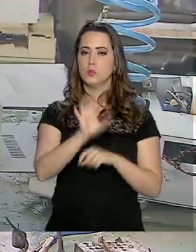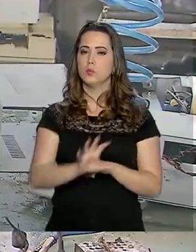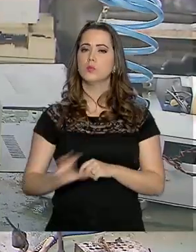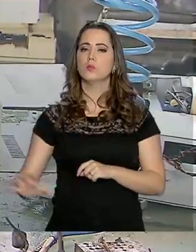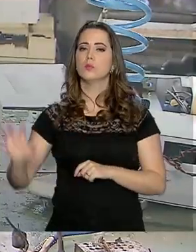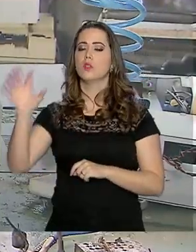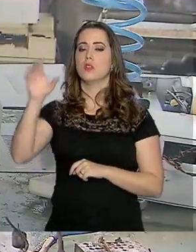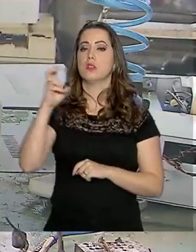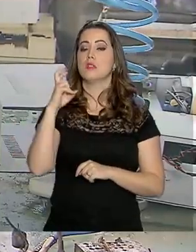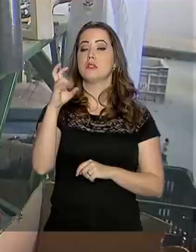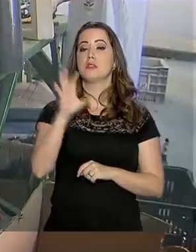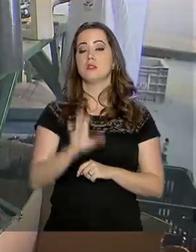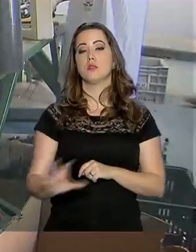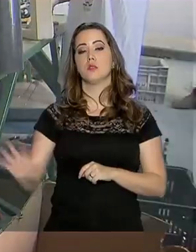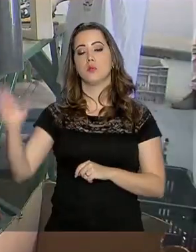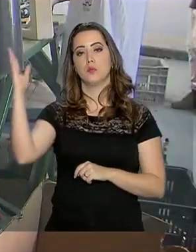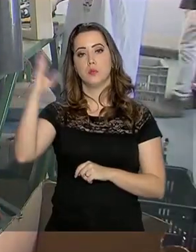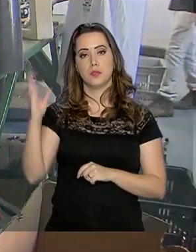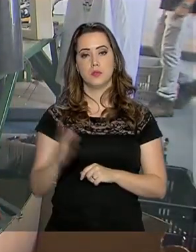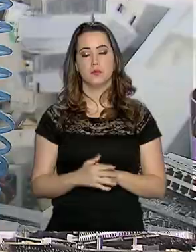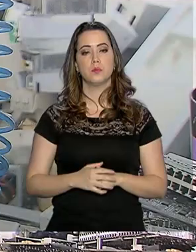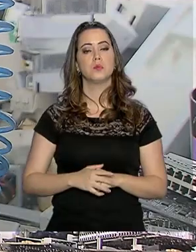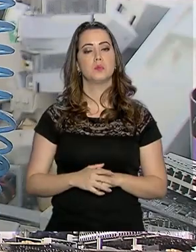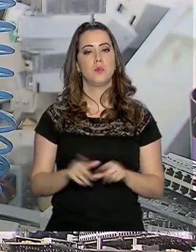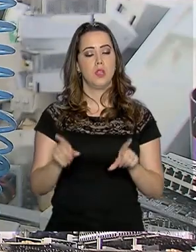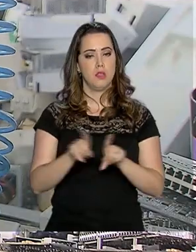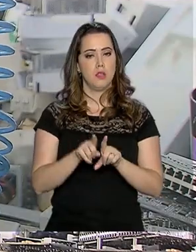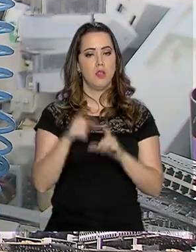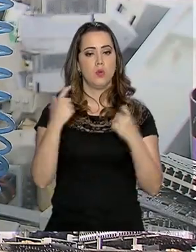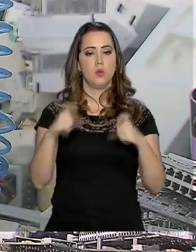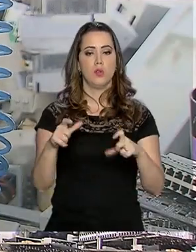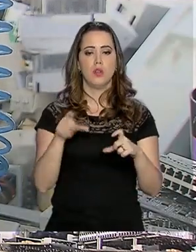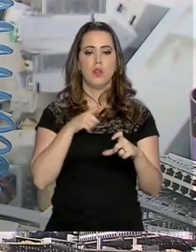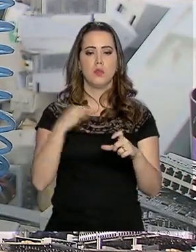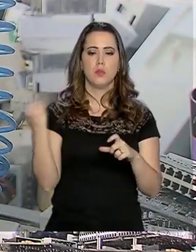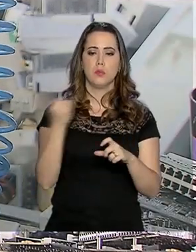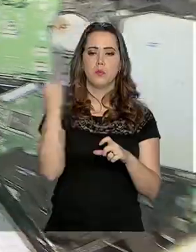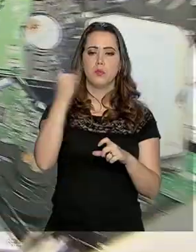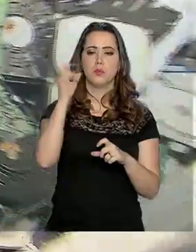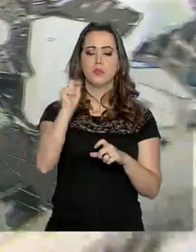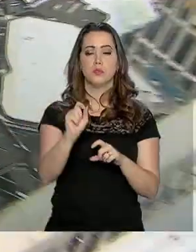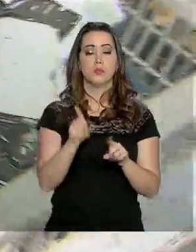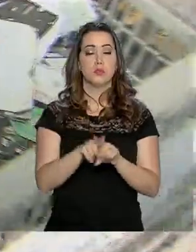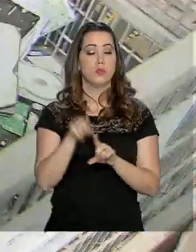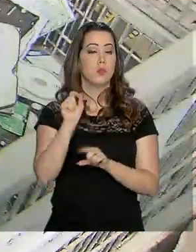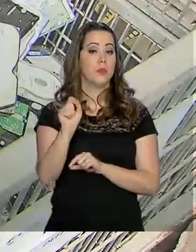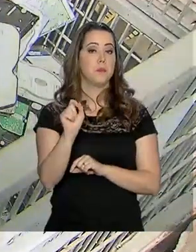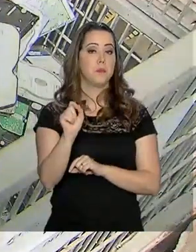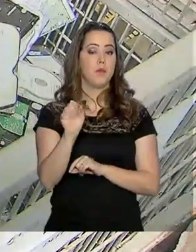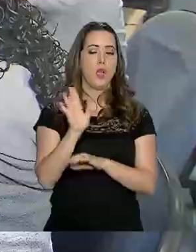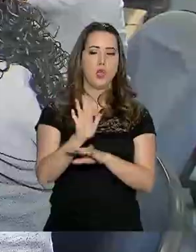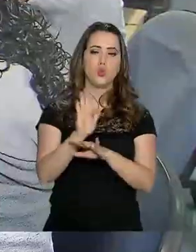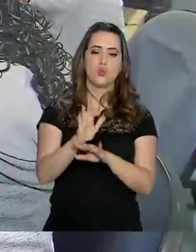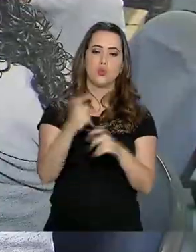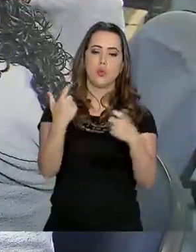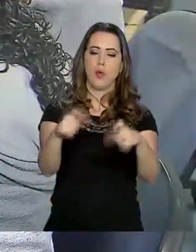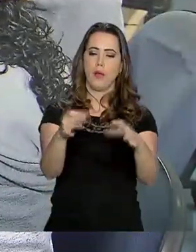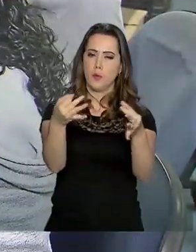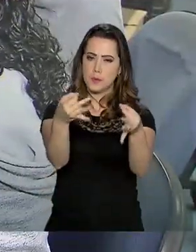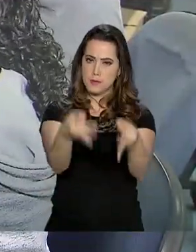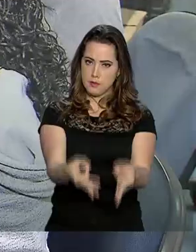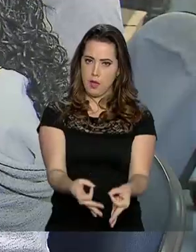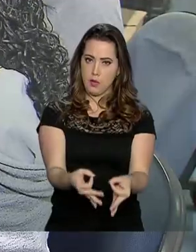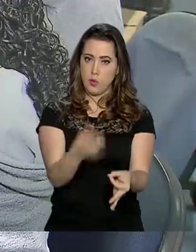pelas cinco regiões do país esses centros têm um papel importante eles ajudam a dar um destino correto